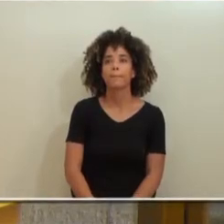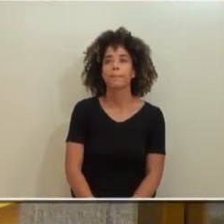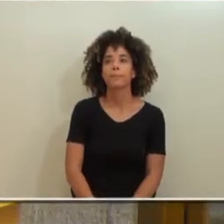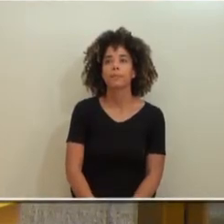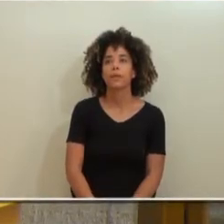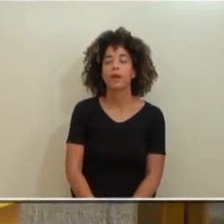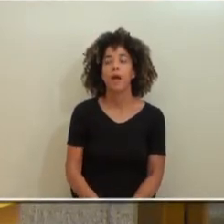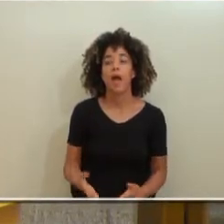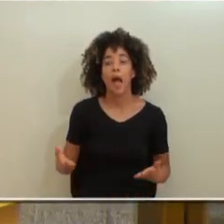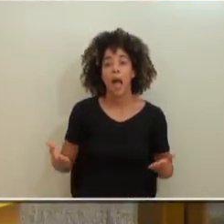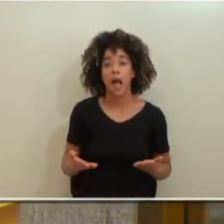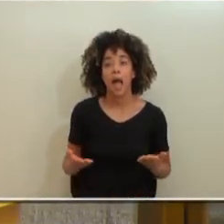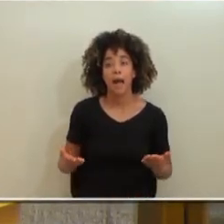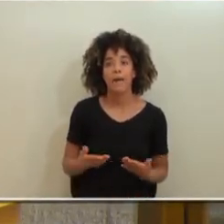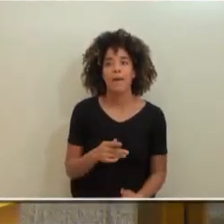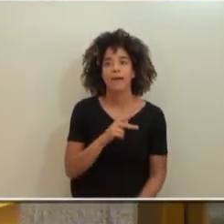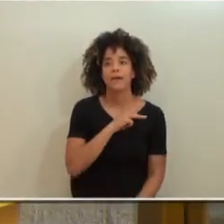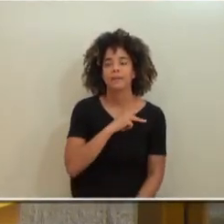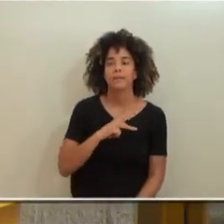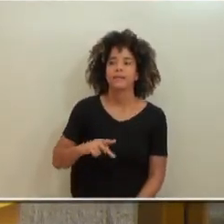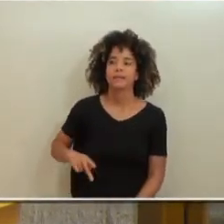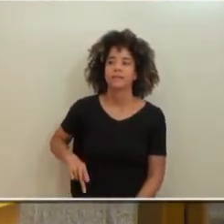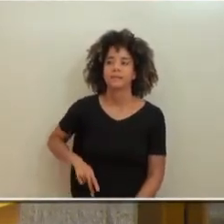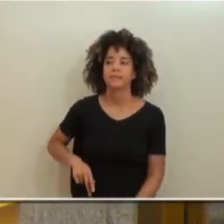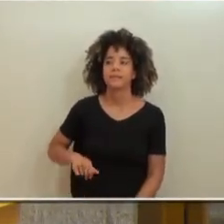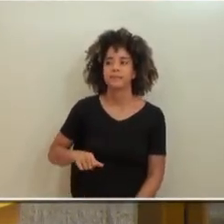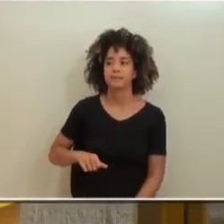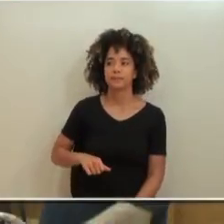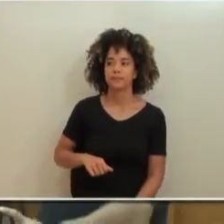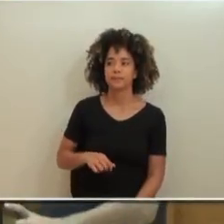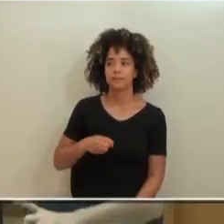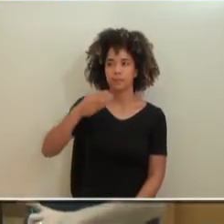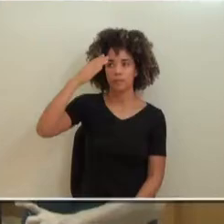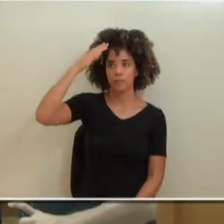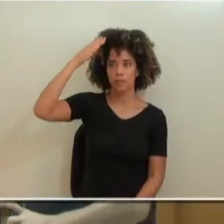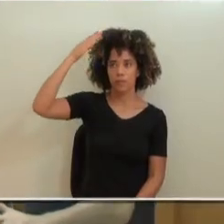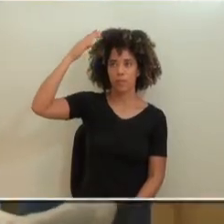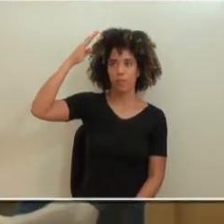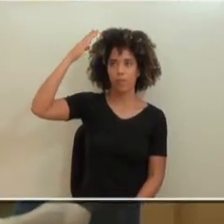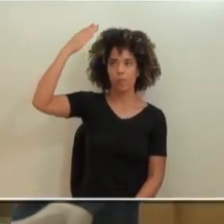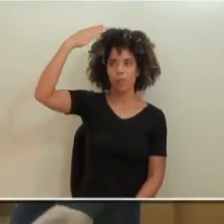A palavra ao excelentíssimo senhor presidente, vereador Márcio Rosa.